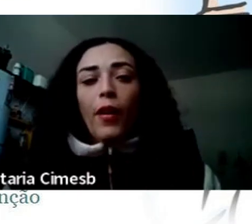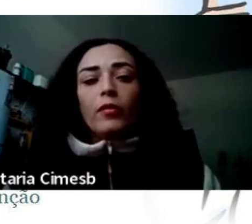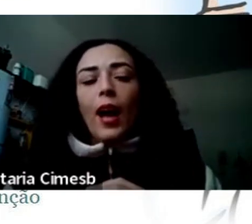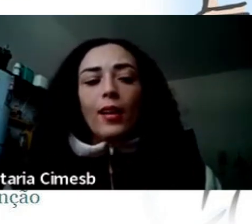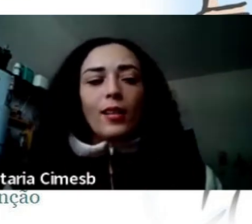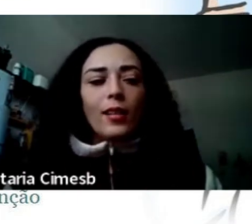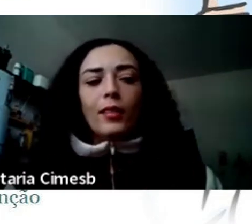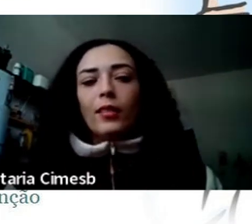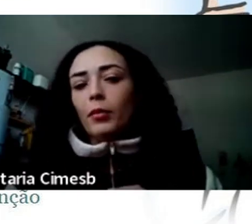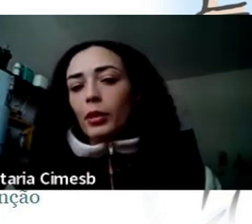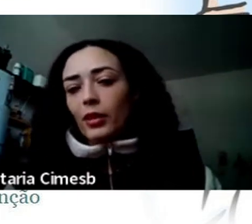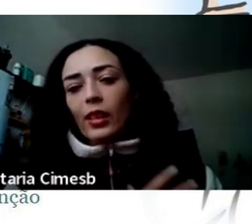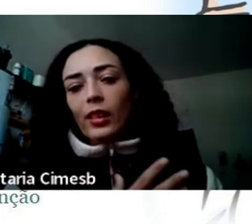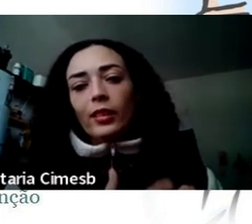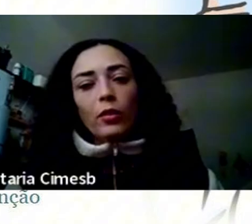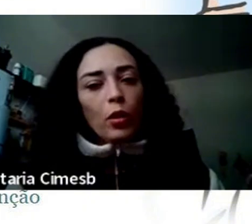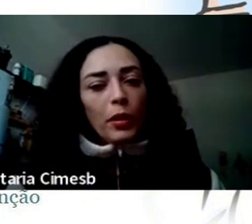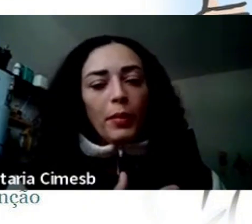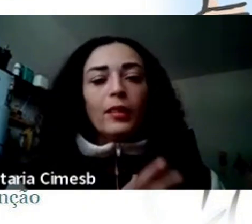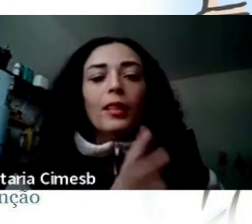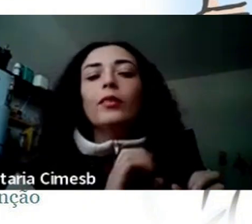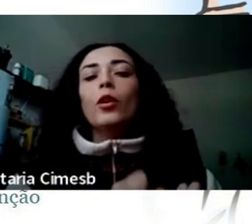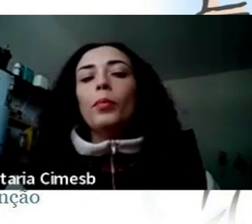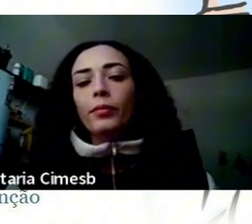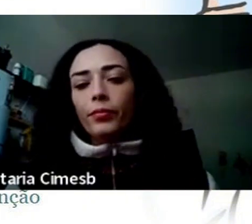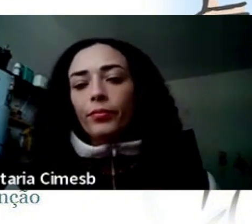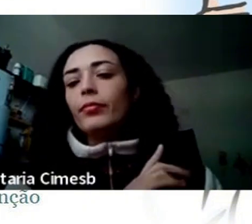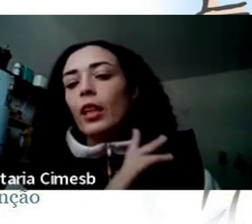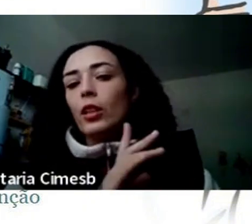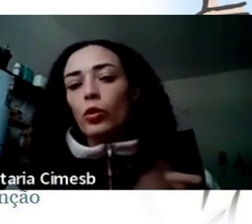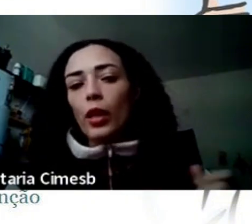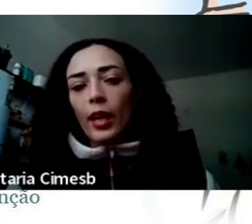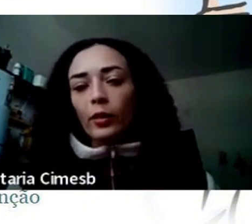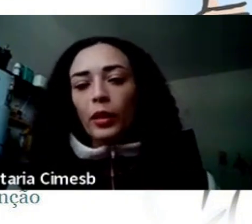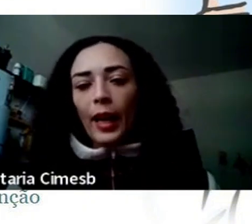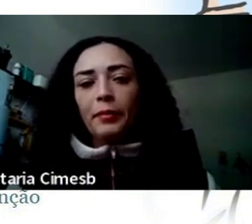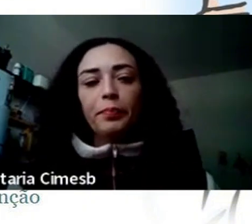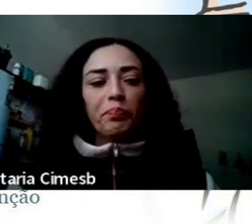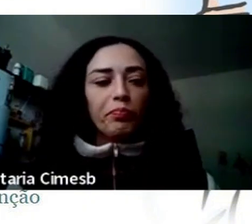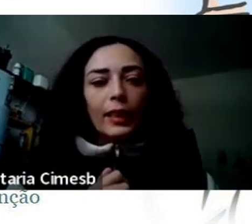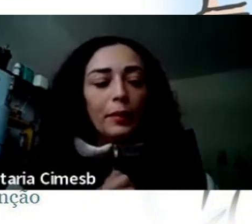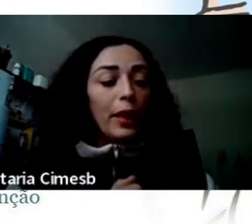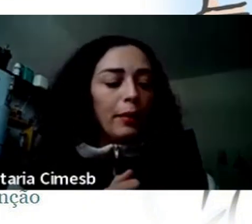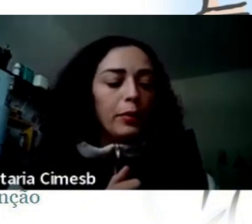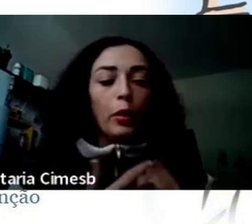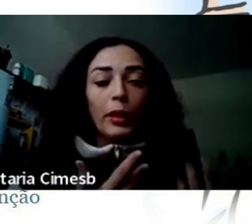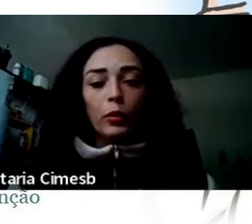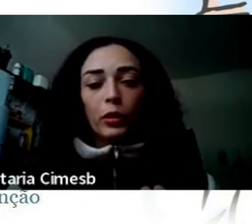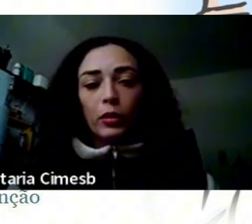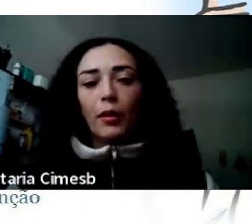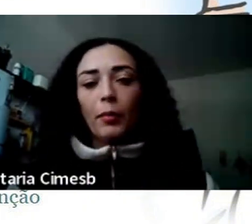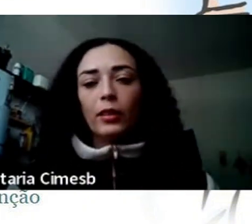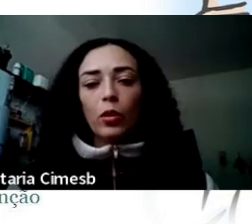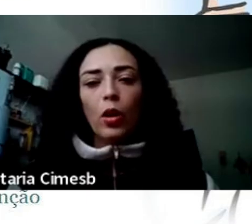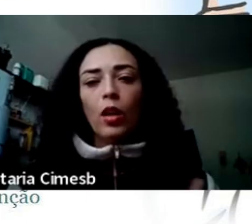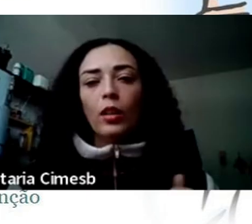surdo, como falta acesso, muitas vezes eles têm uns comportamentos que, deixa eu reeducar. Aqui também, principalmente